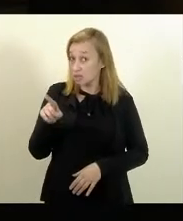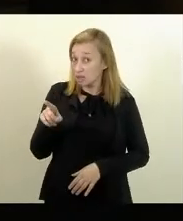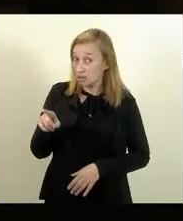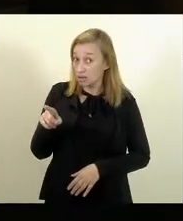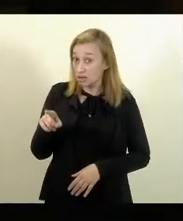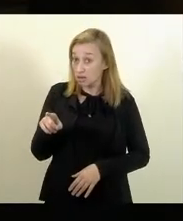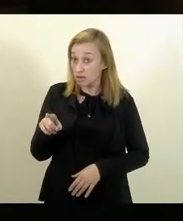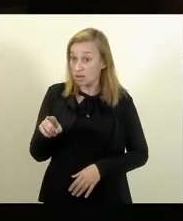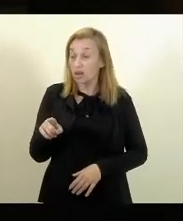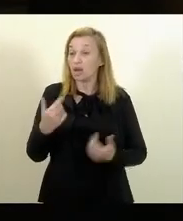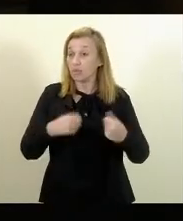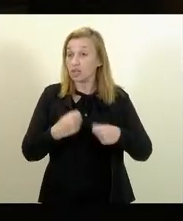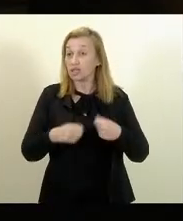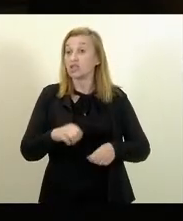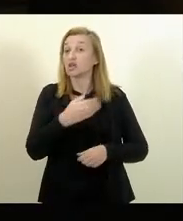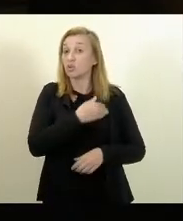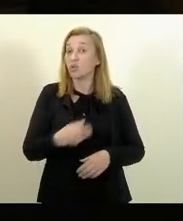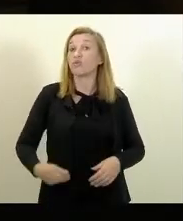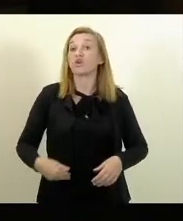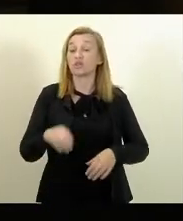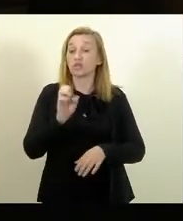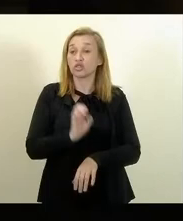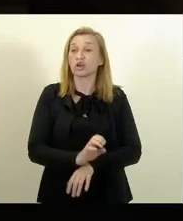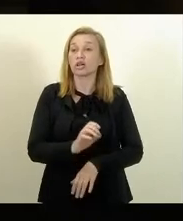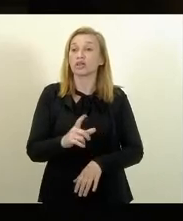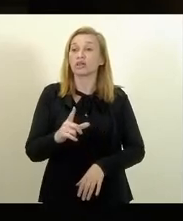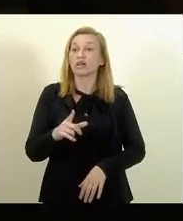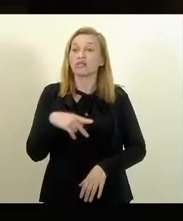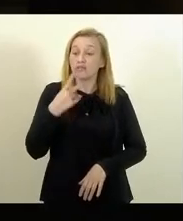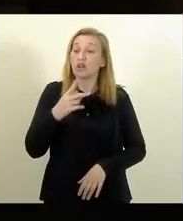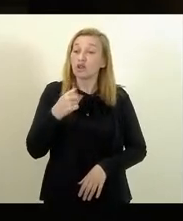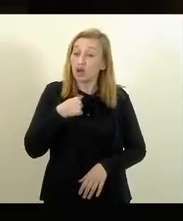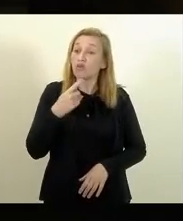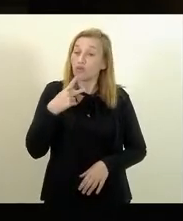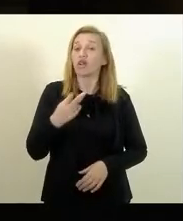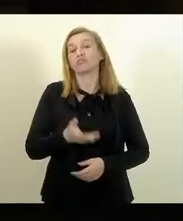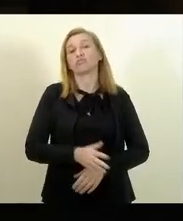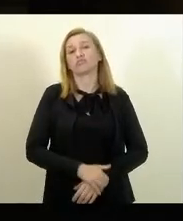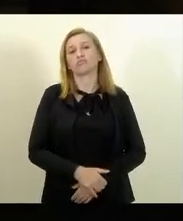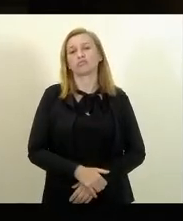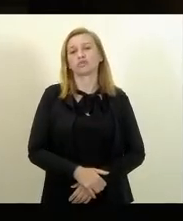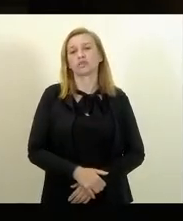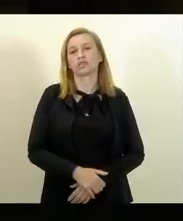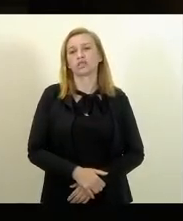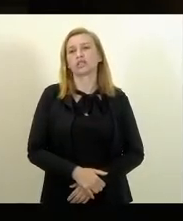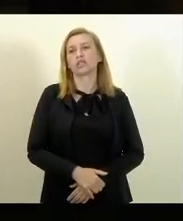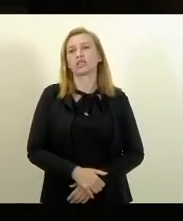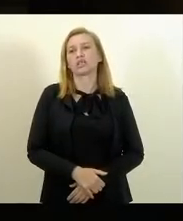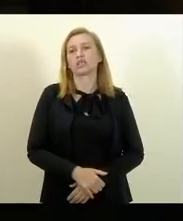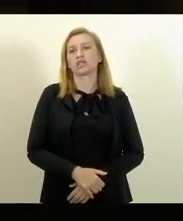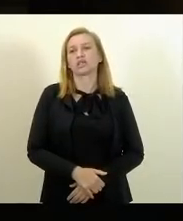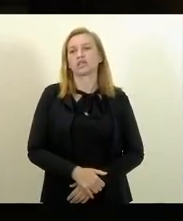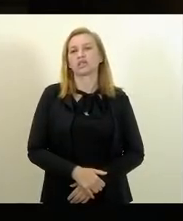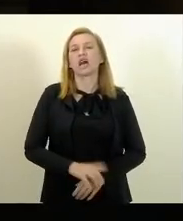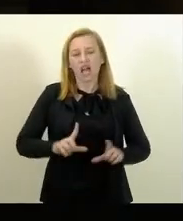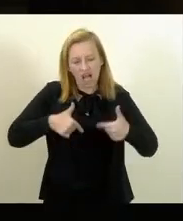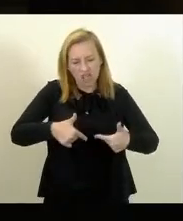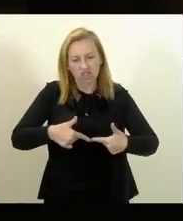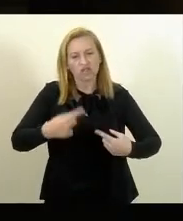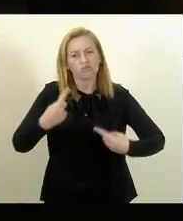preciso que o governo do estado tenha isto que eu estou falando, tenha legitimidade